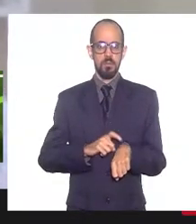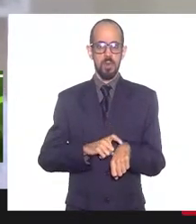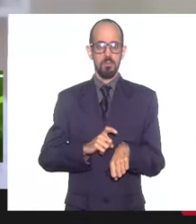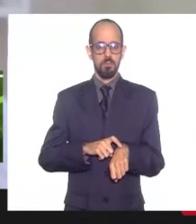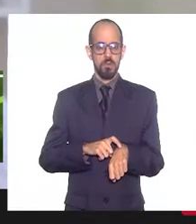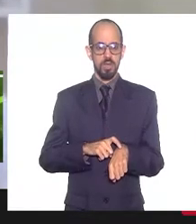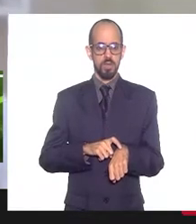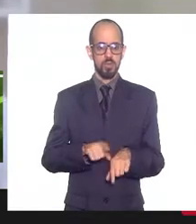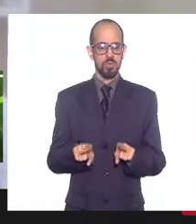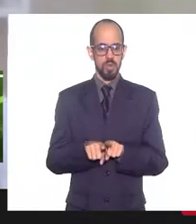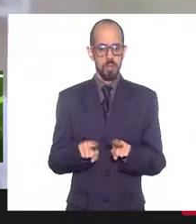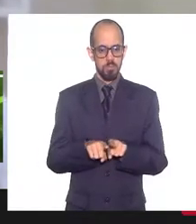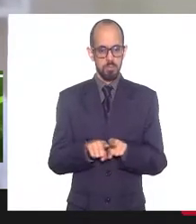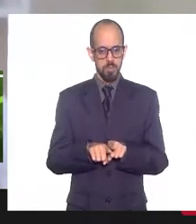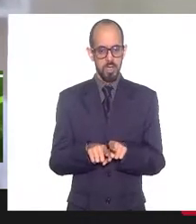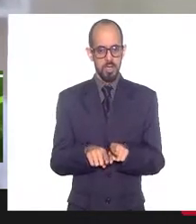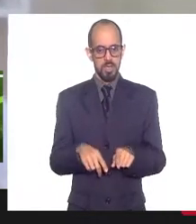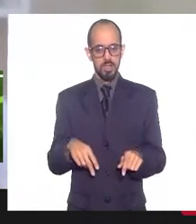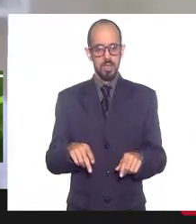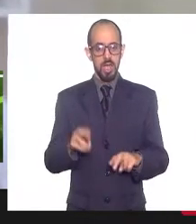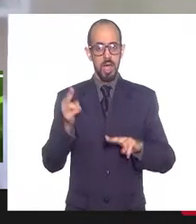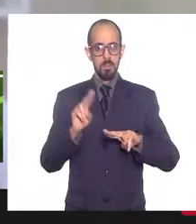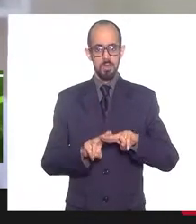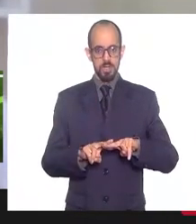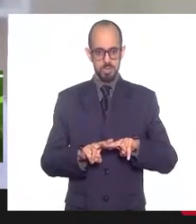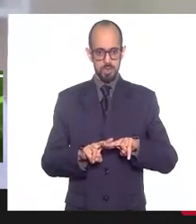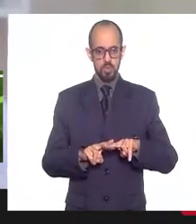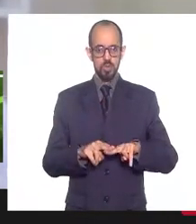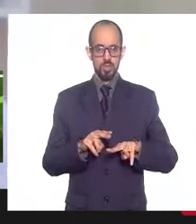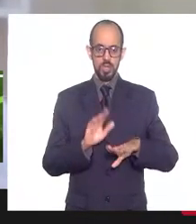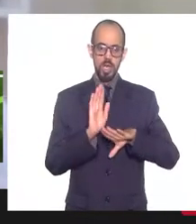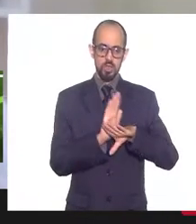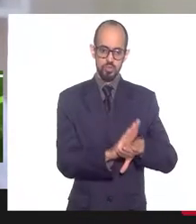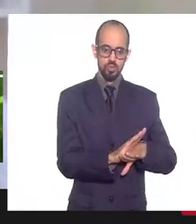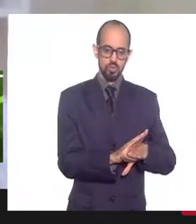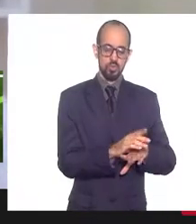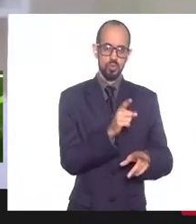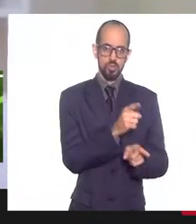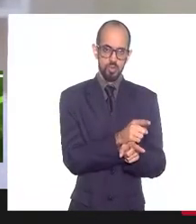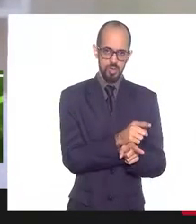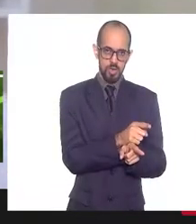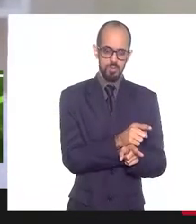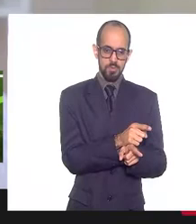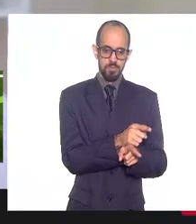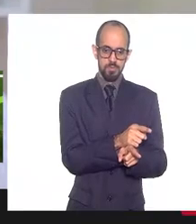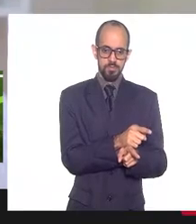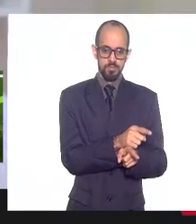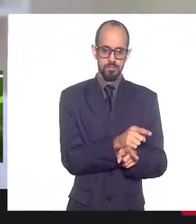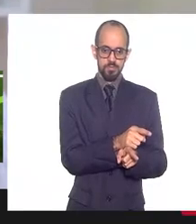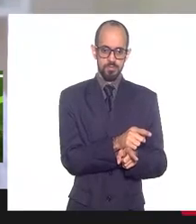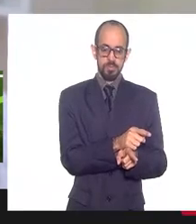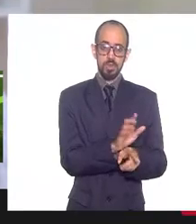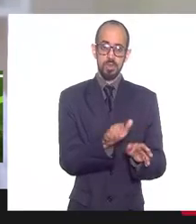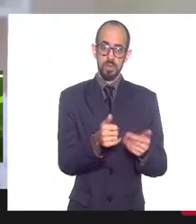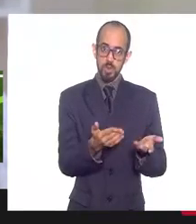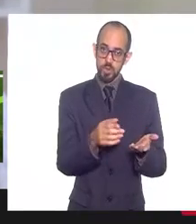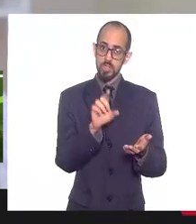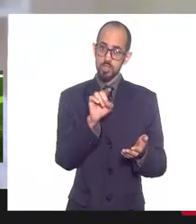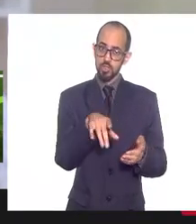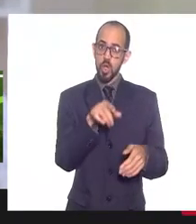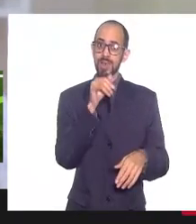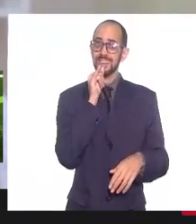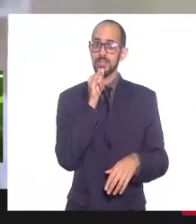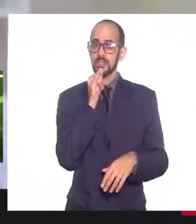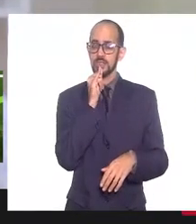a intervenção das pessoas ajudaram a impedir. Bem, esses são apenas alguns,